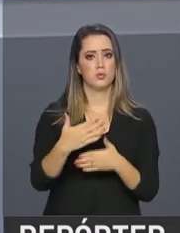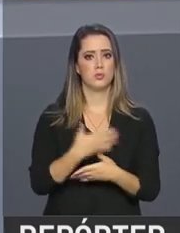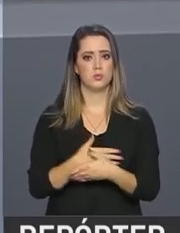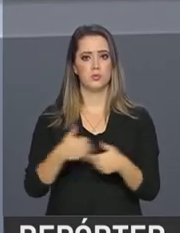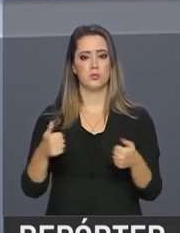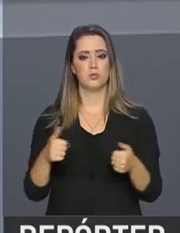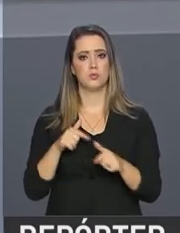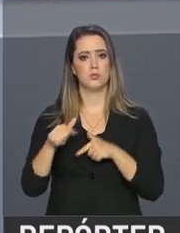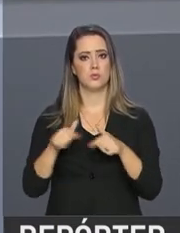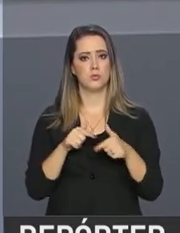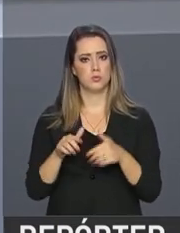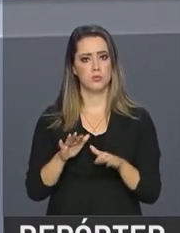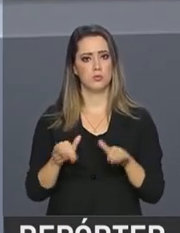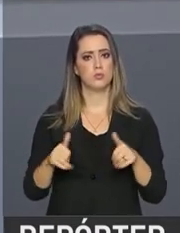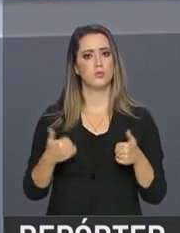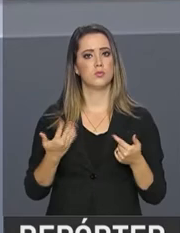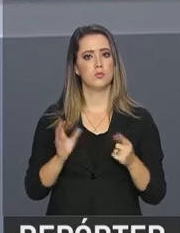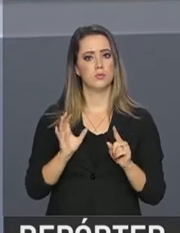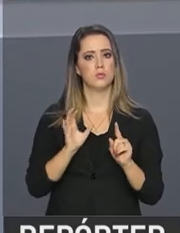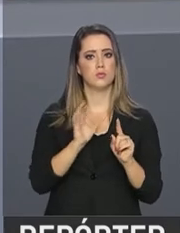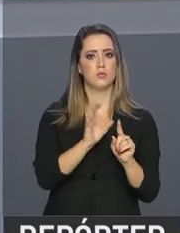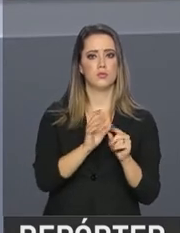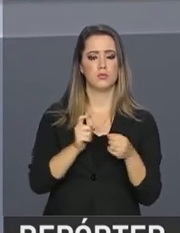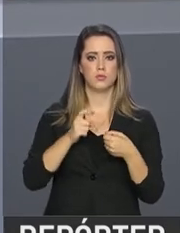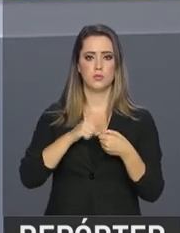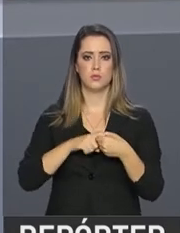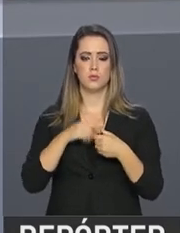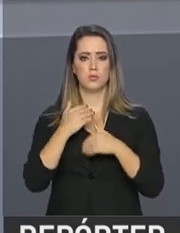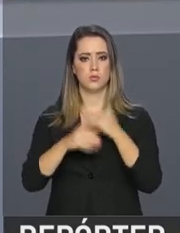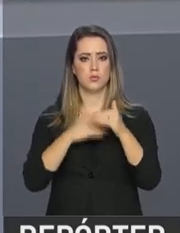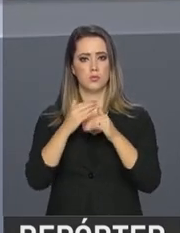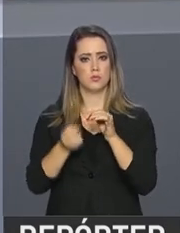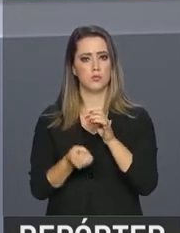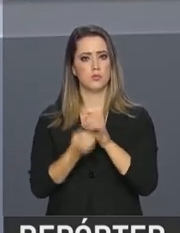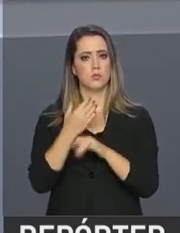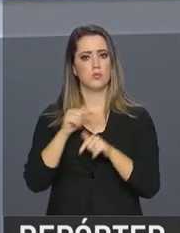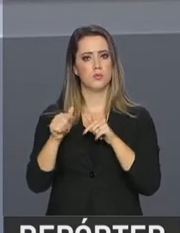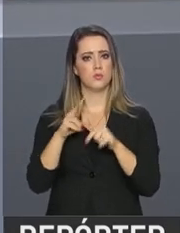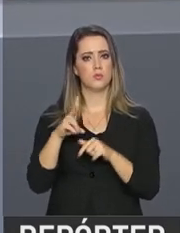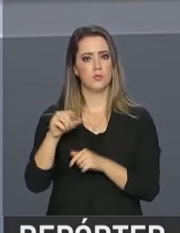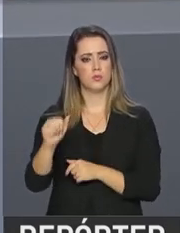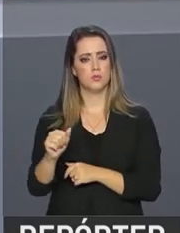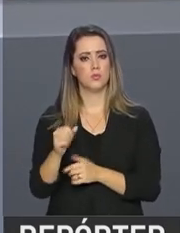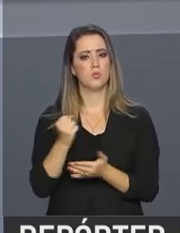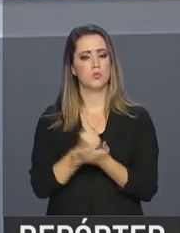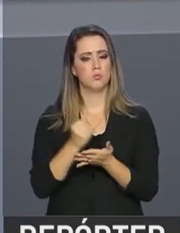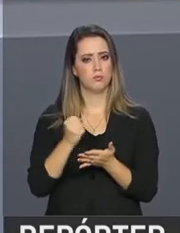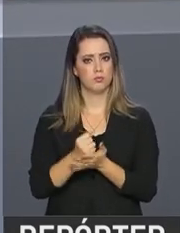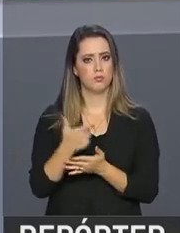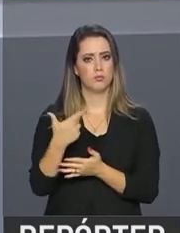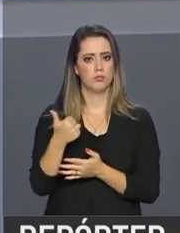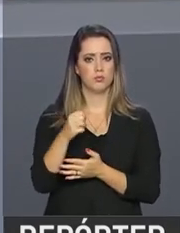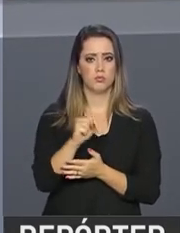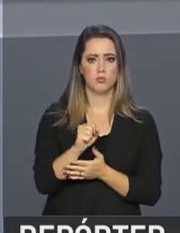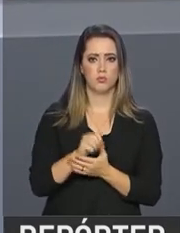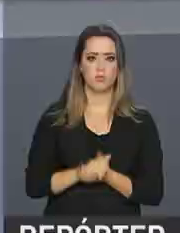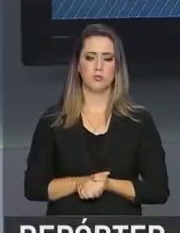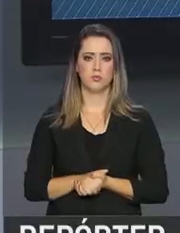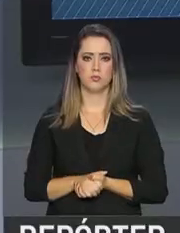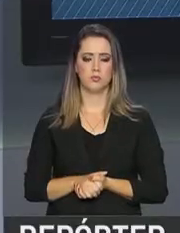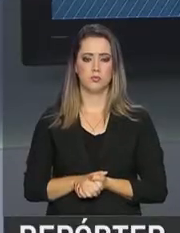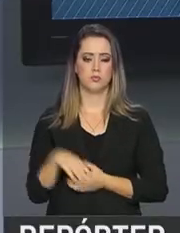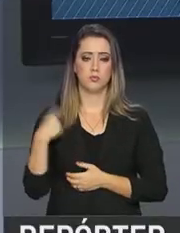de melhora do mercado de trabalho com isso a influência no retorno da geração de vagas formais em 2018